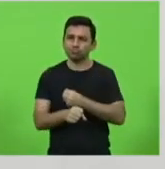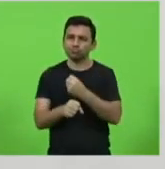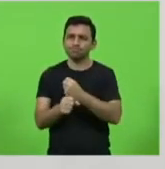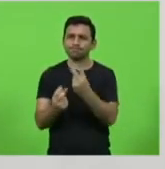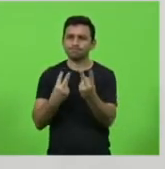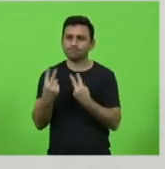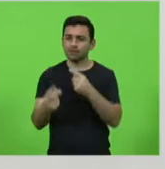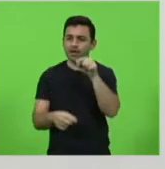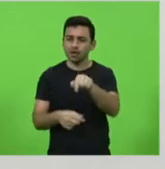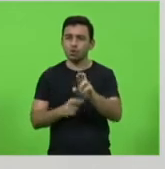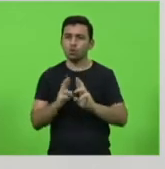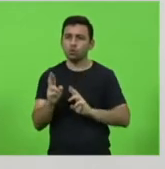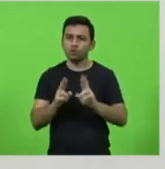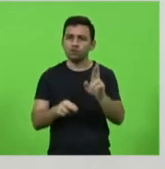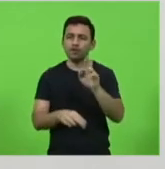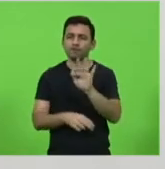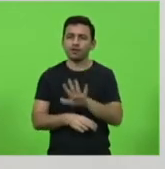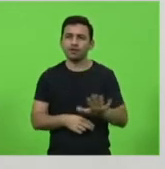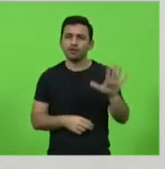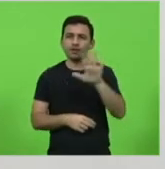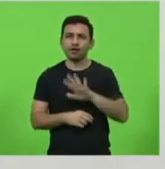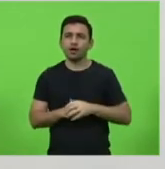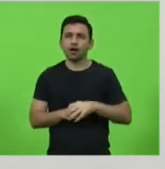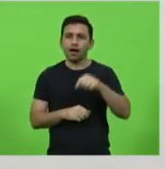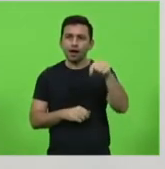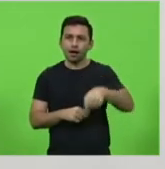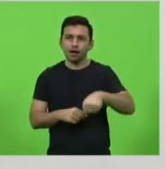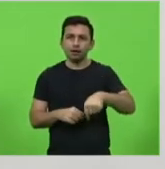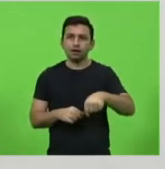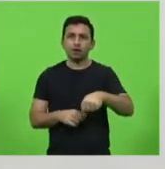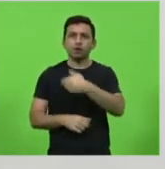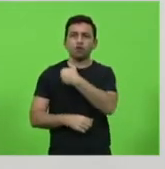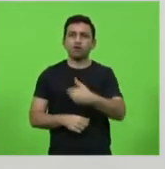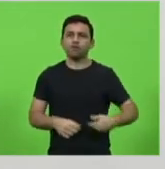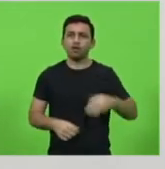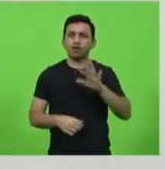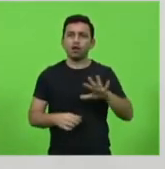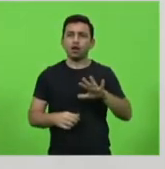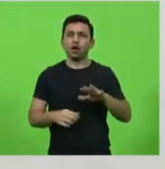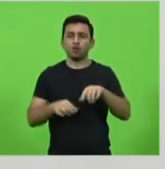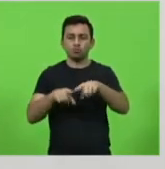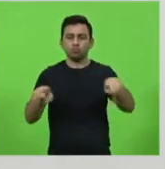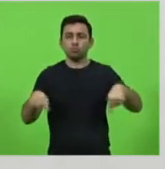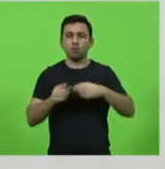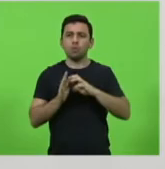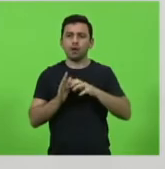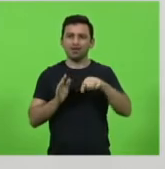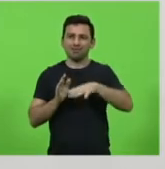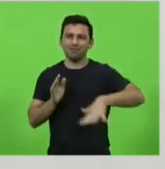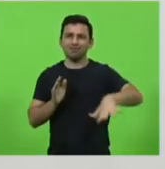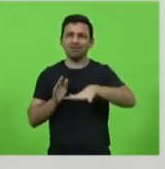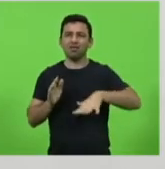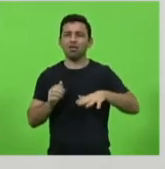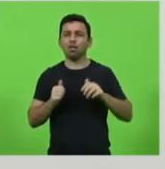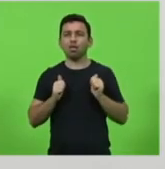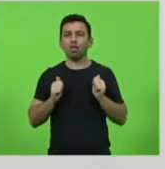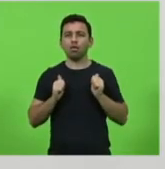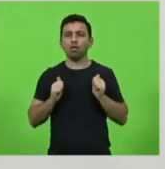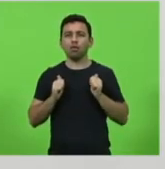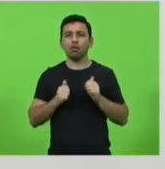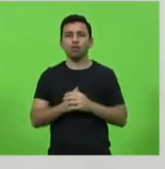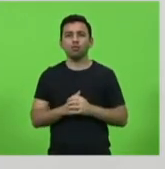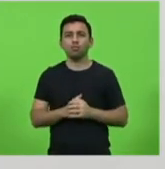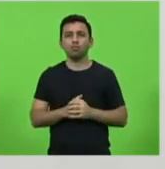uma rodovia federal, e a nossa bancada federal assim, ó. A nossa bancada federal assim, ó, de